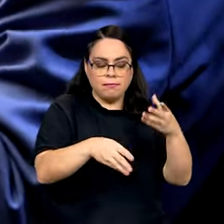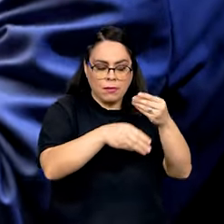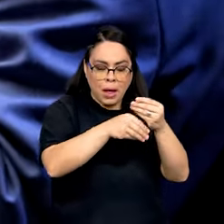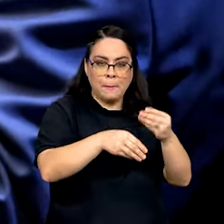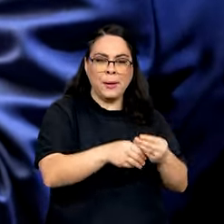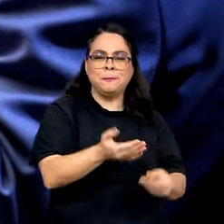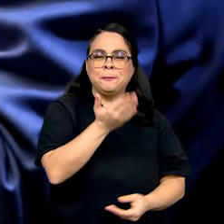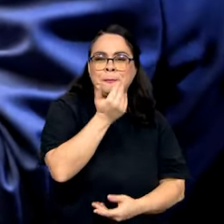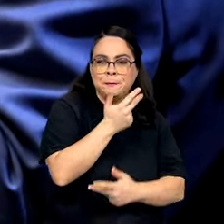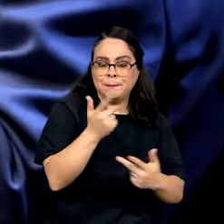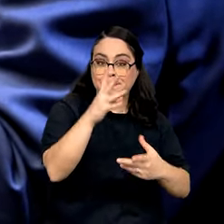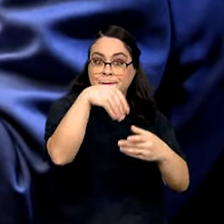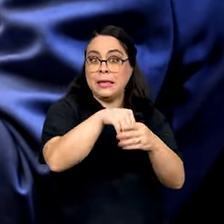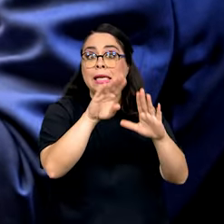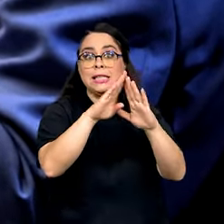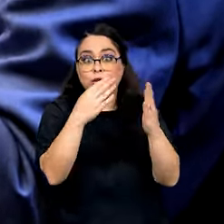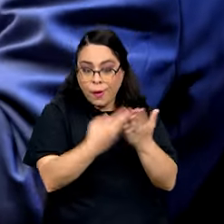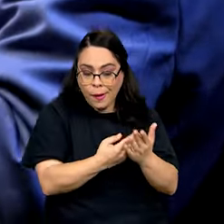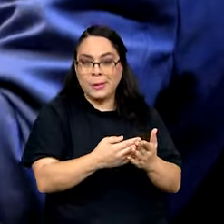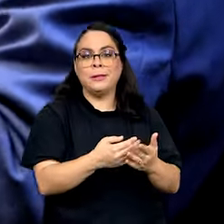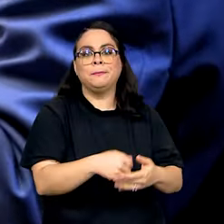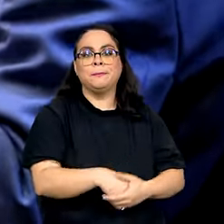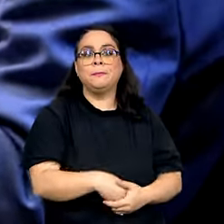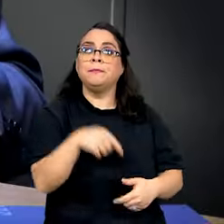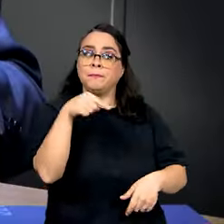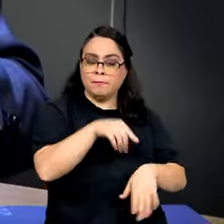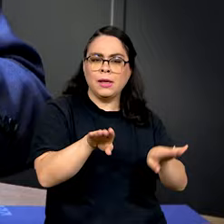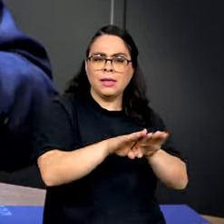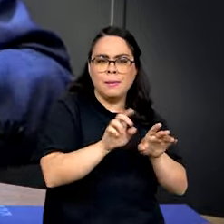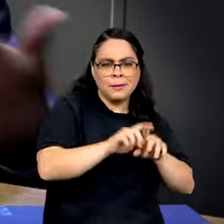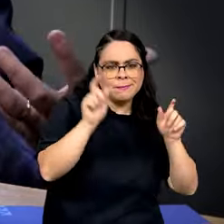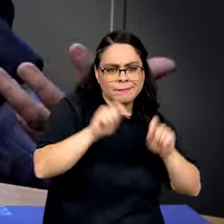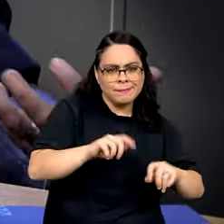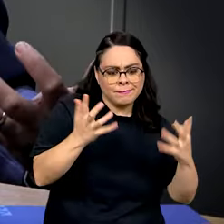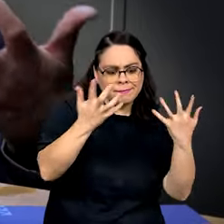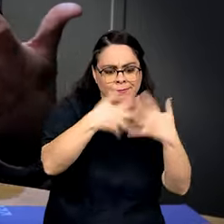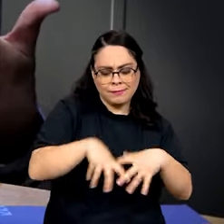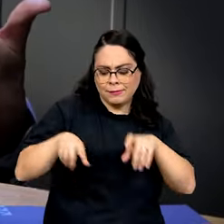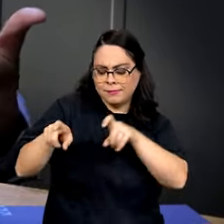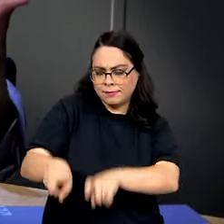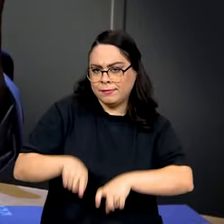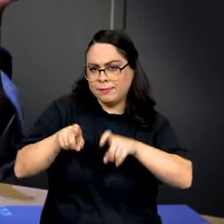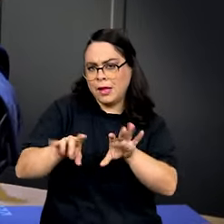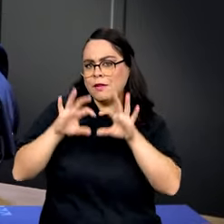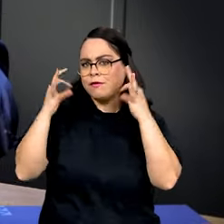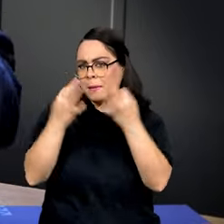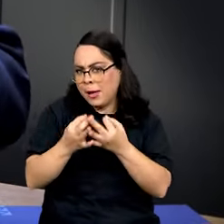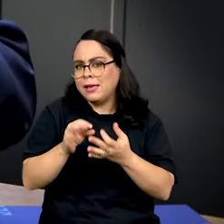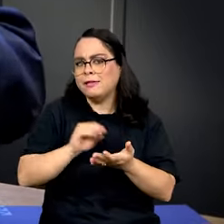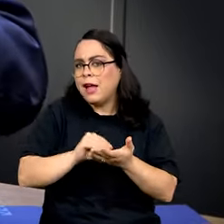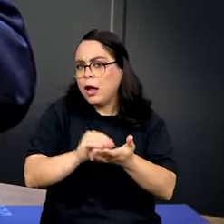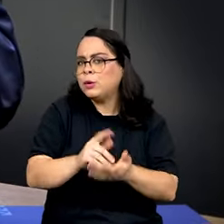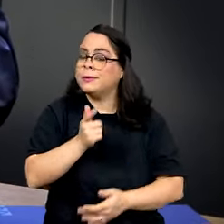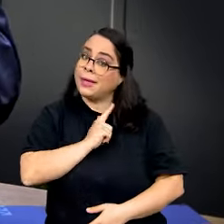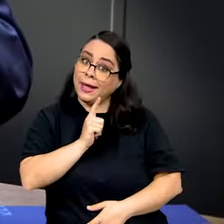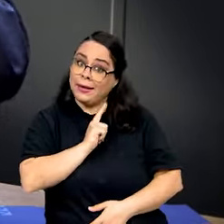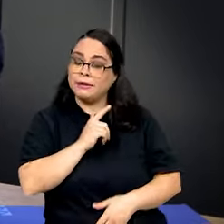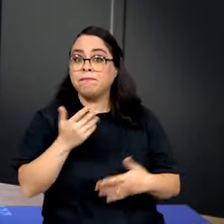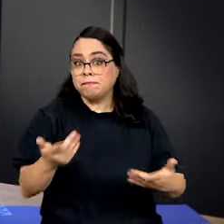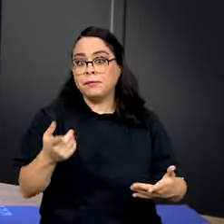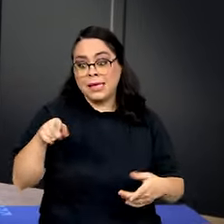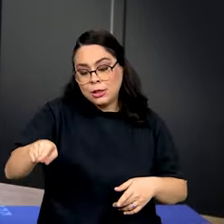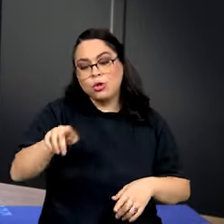a alimentação escolar eh é adequada integrada com a agricultura familiar